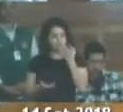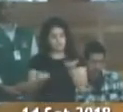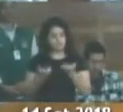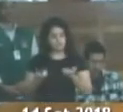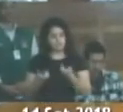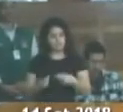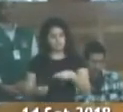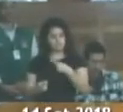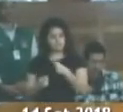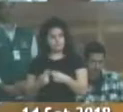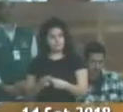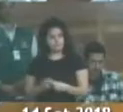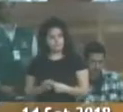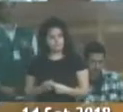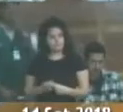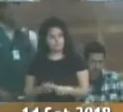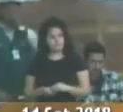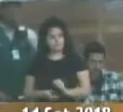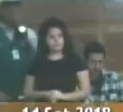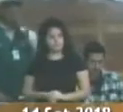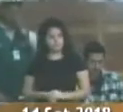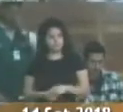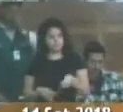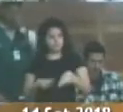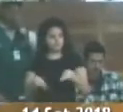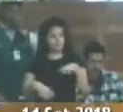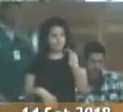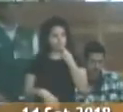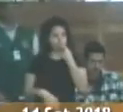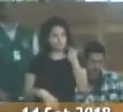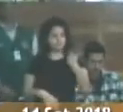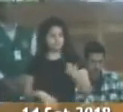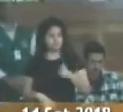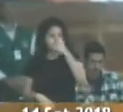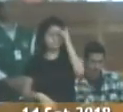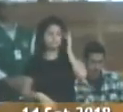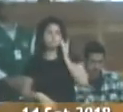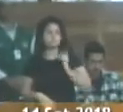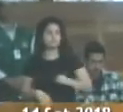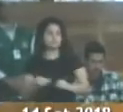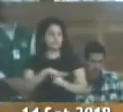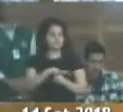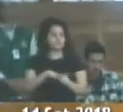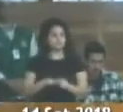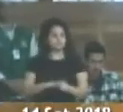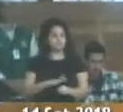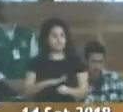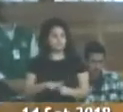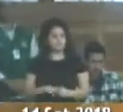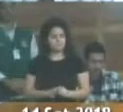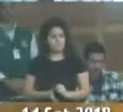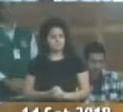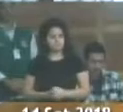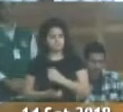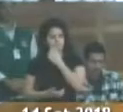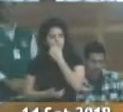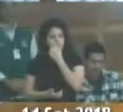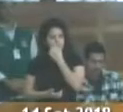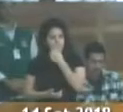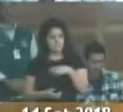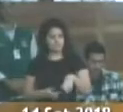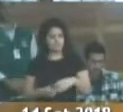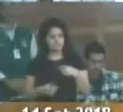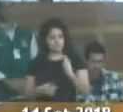Ilha Grande e diz que não tem mais população na região caiçara. É sério? Enfim, durante anos deixamos o